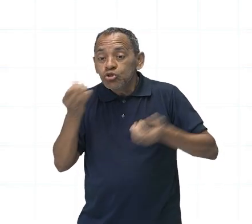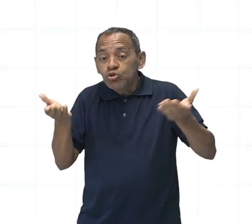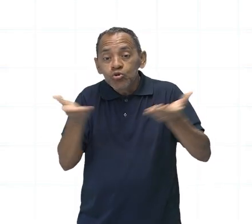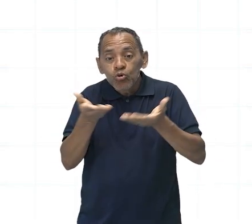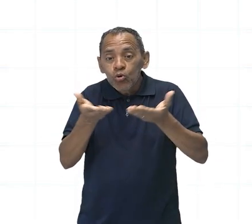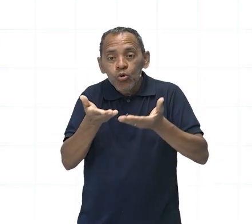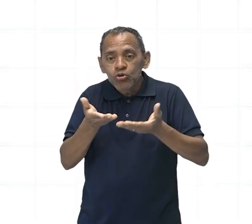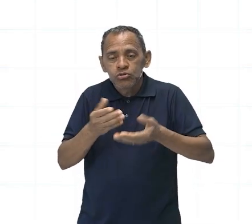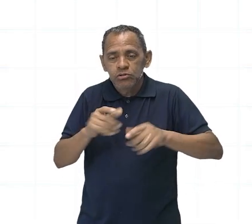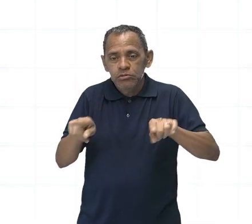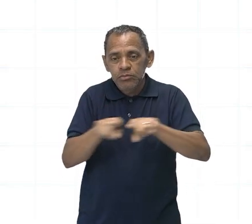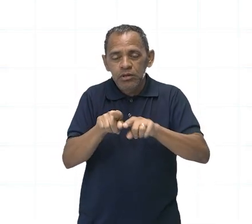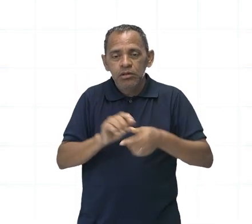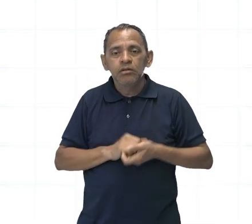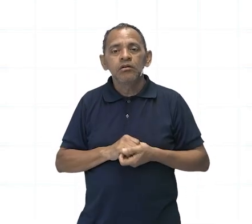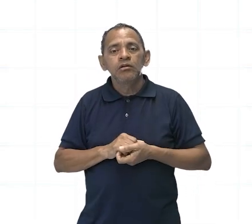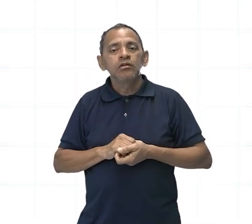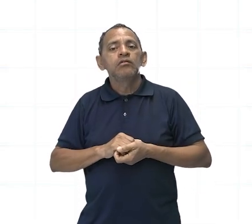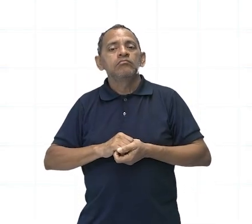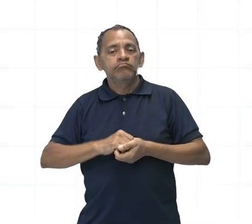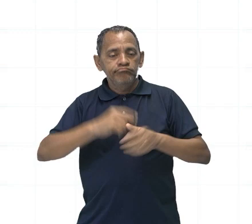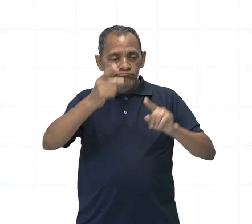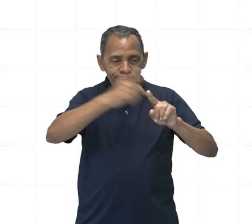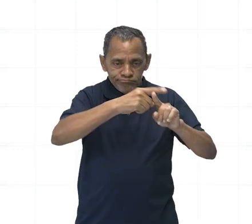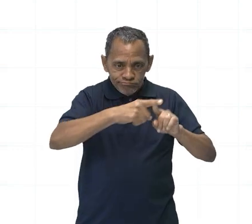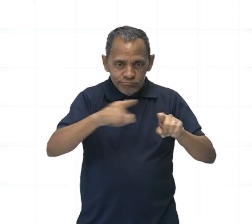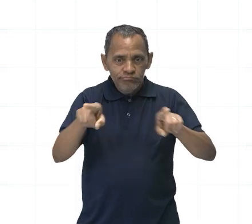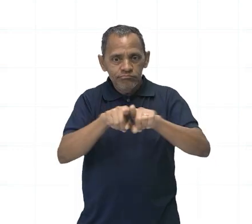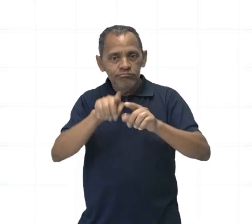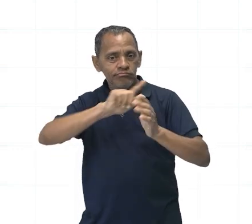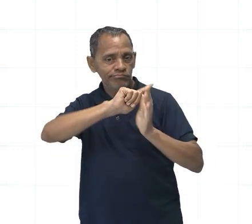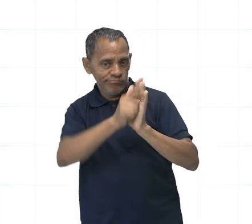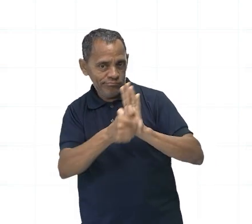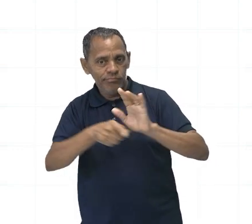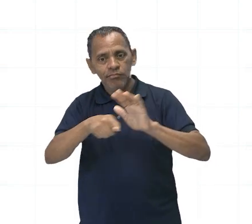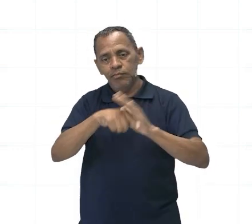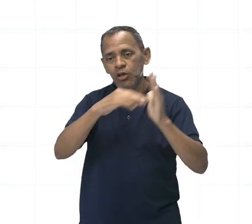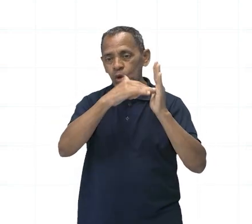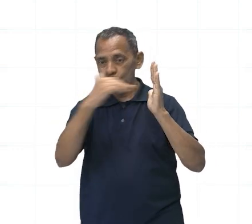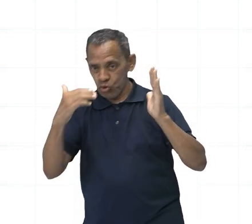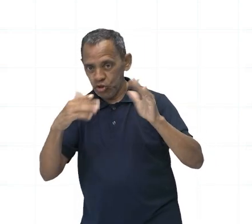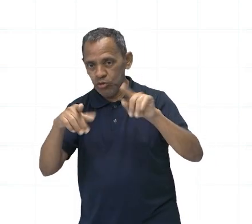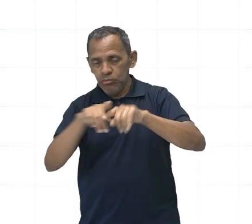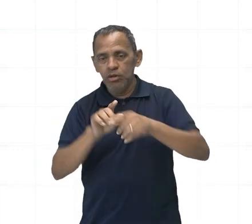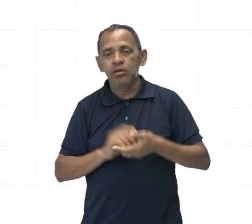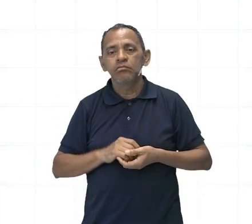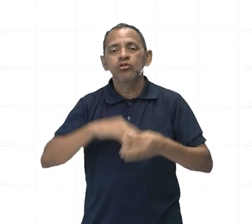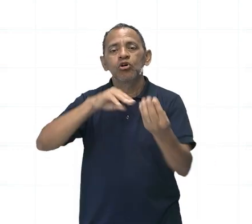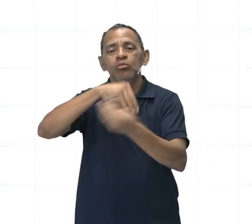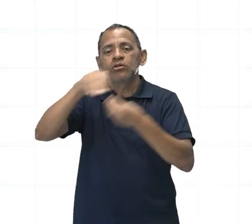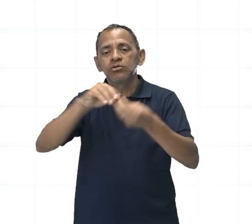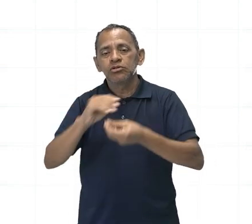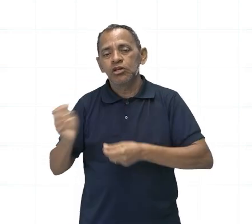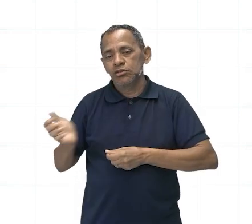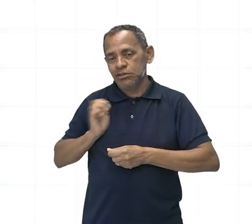formas, estilos, gêneros que revelam as complexidades e riquezas das sociedades